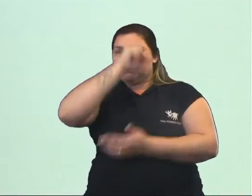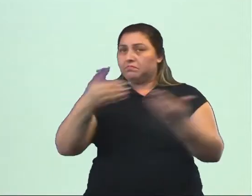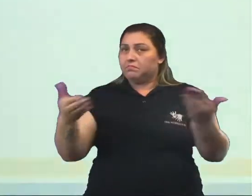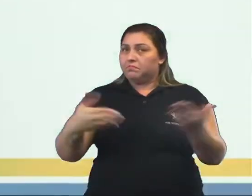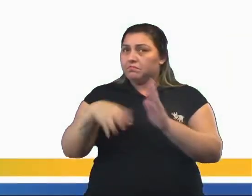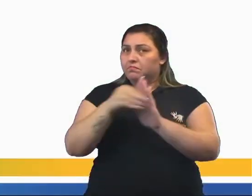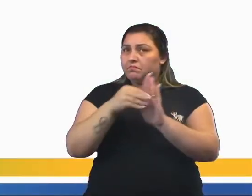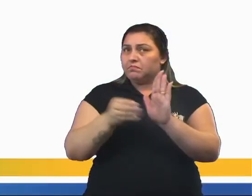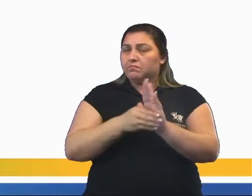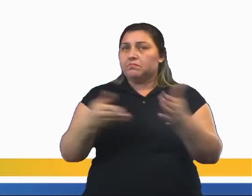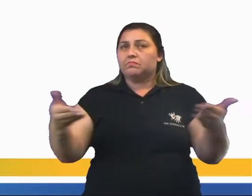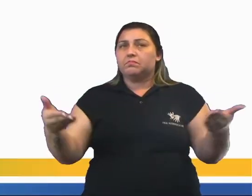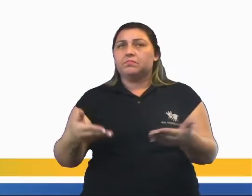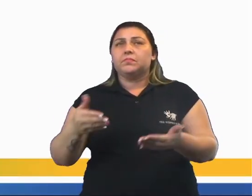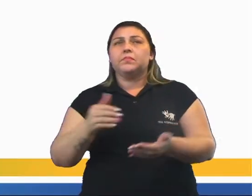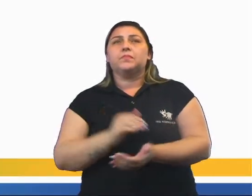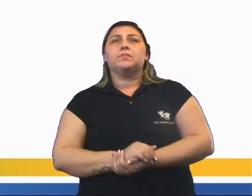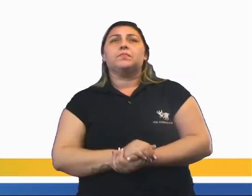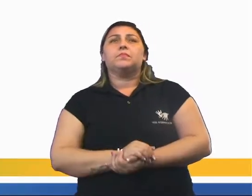assunto agora?